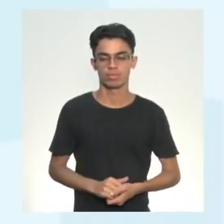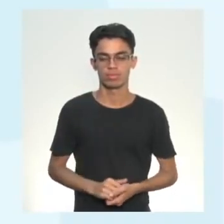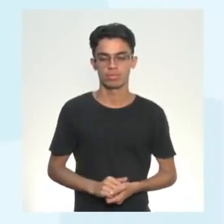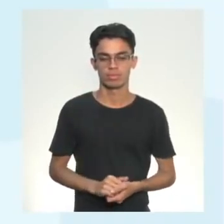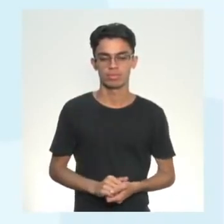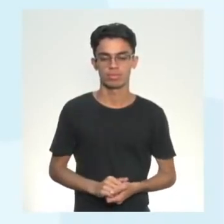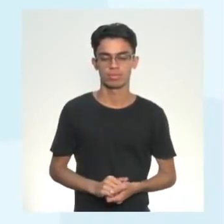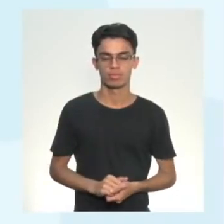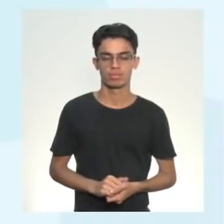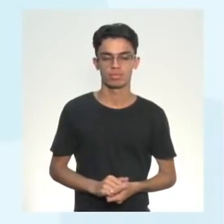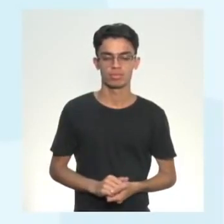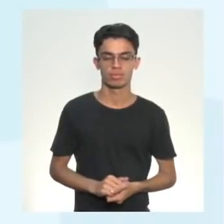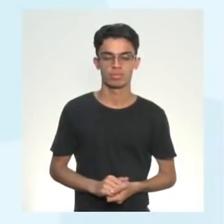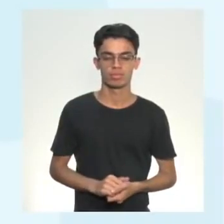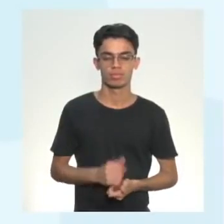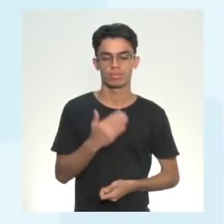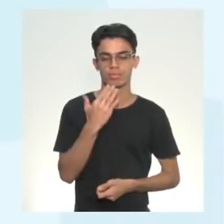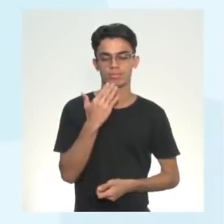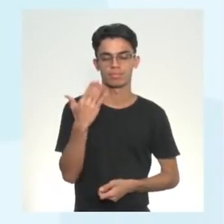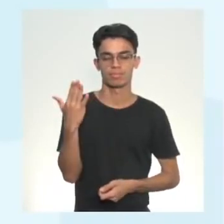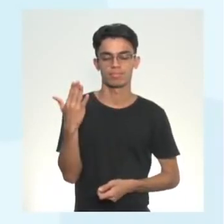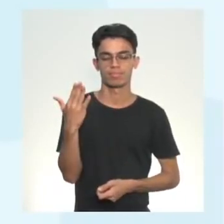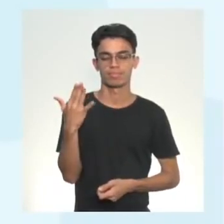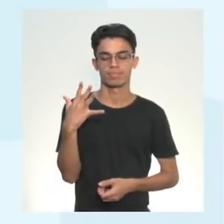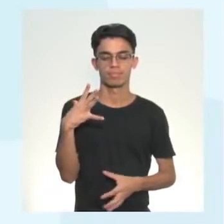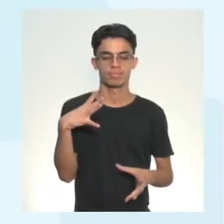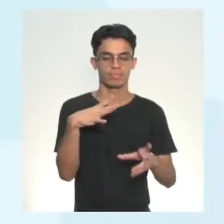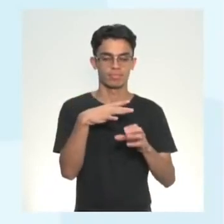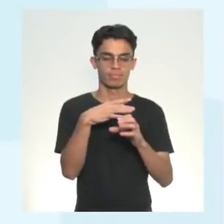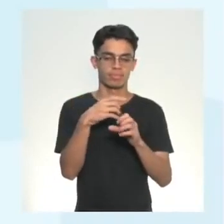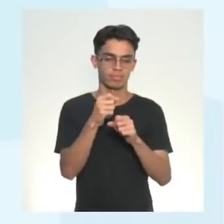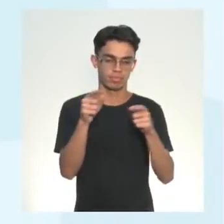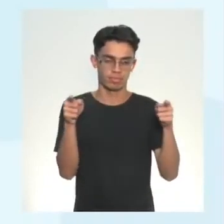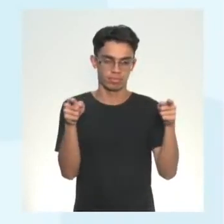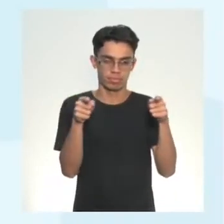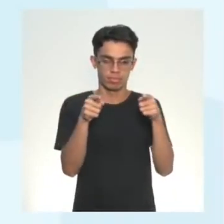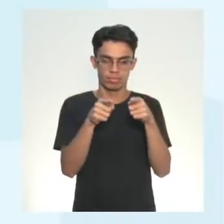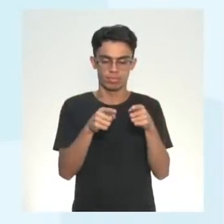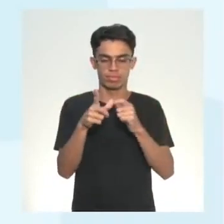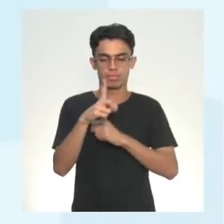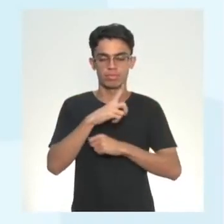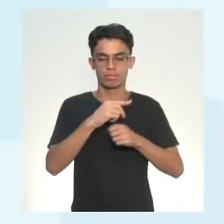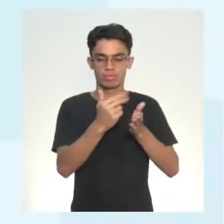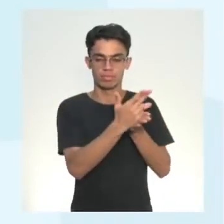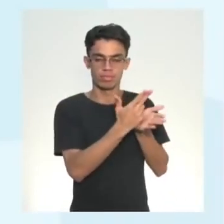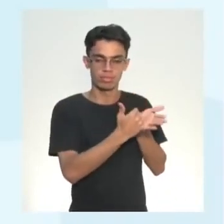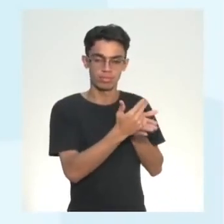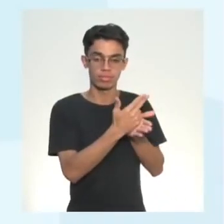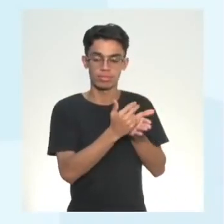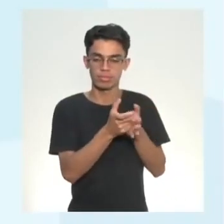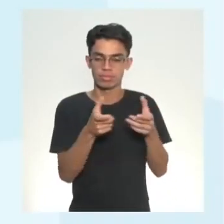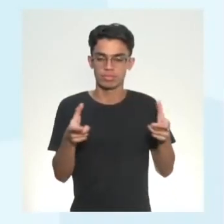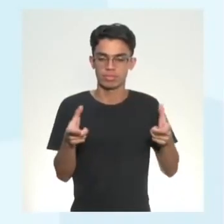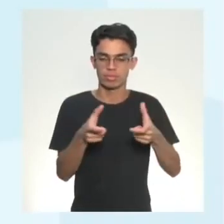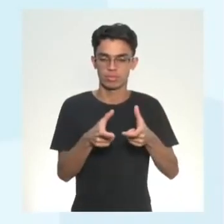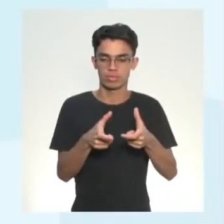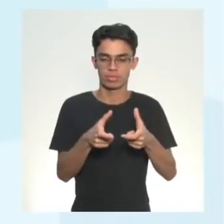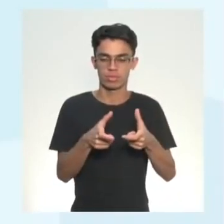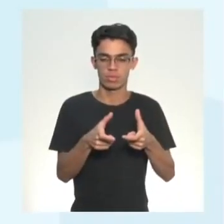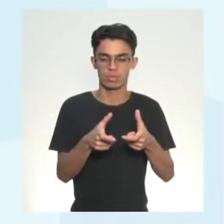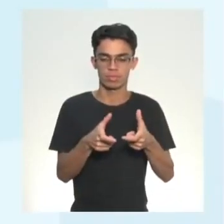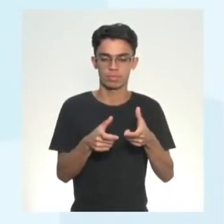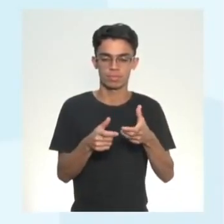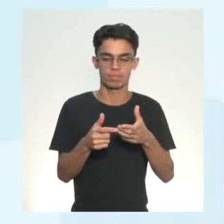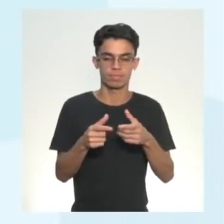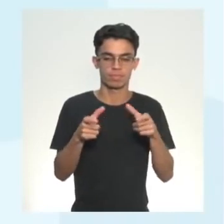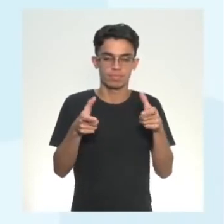vou juntar aqui essas pontinhas. E aqui eu tenho a minha figura reduzida. Tá